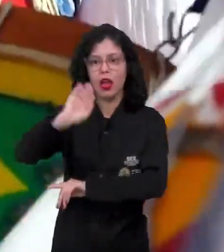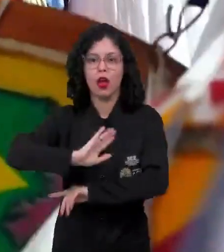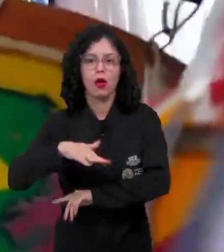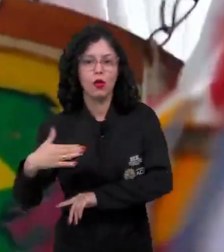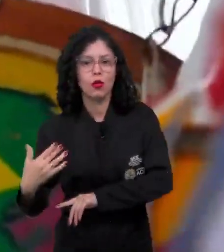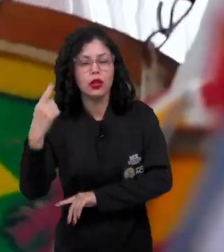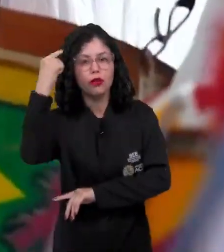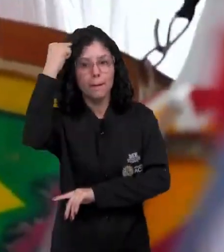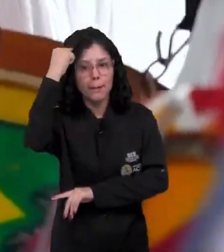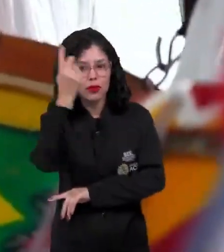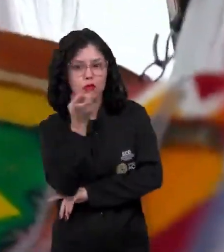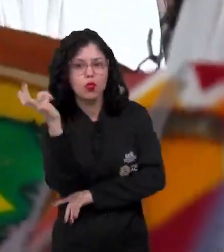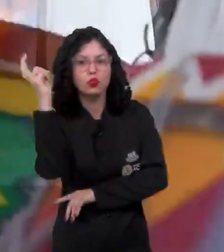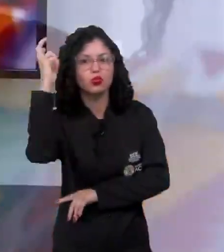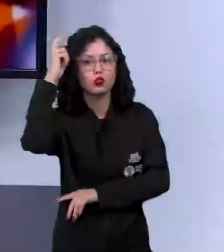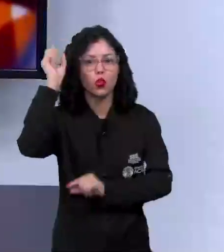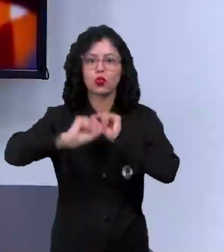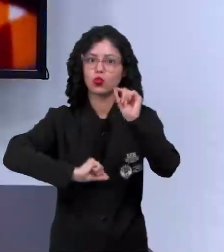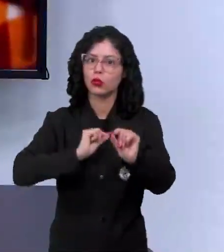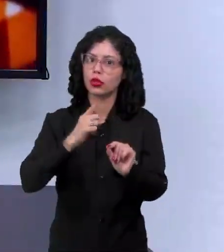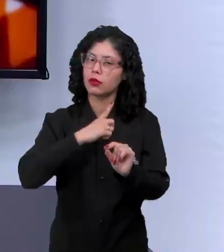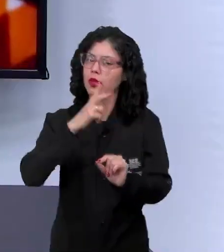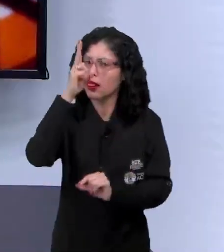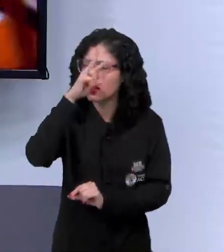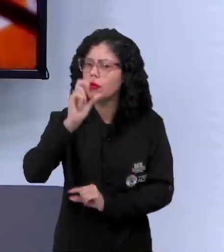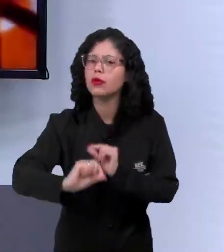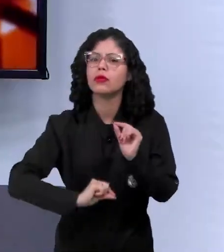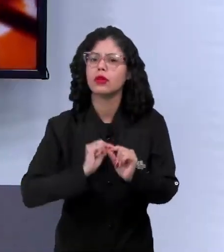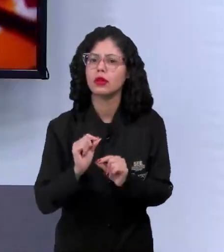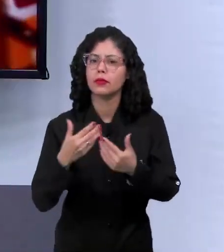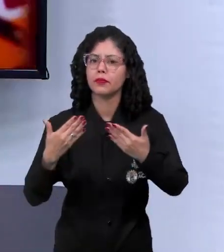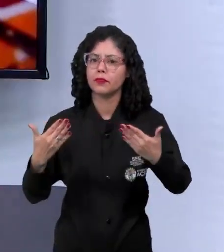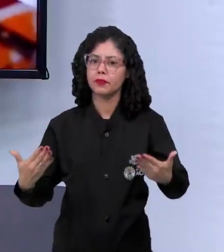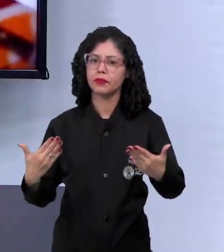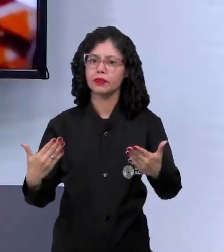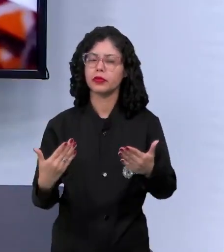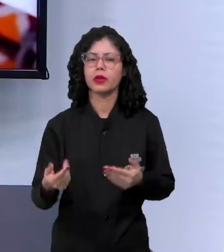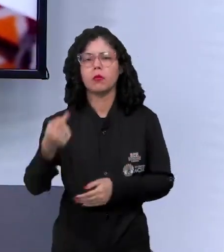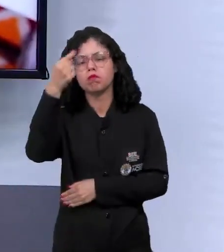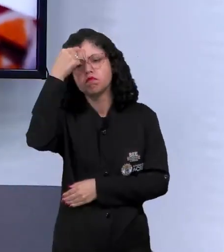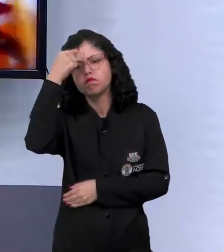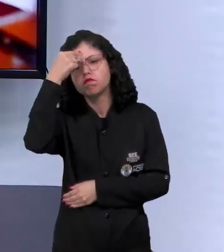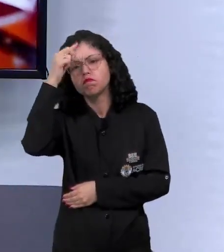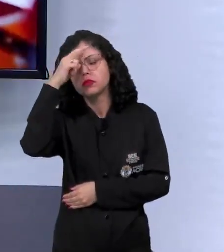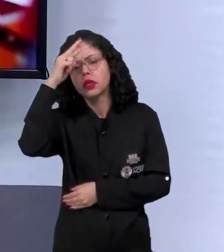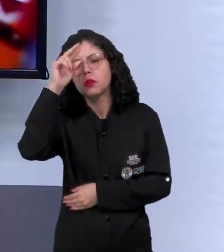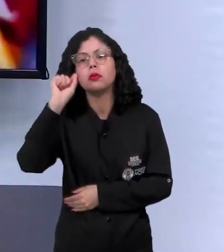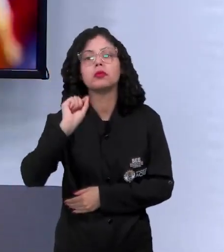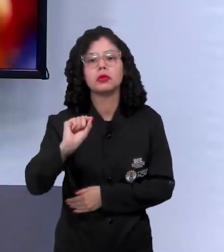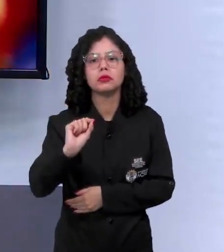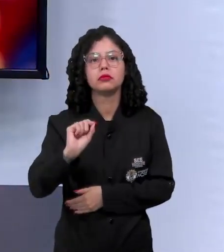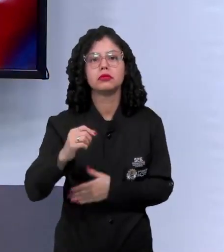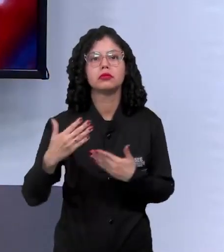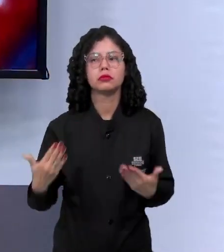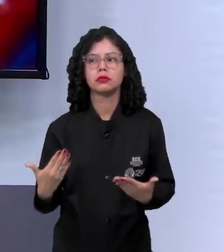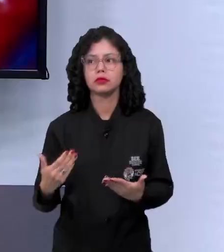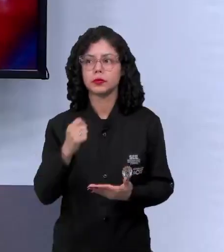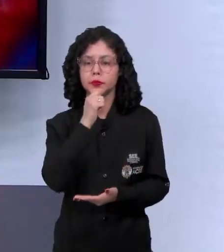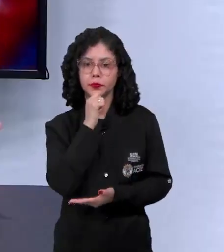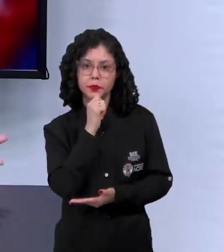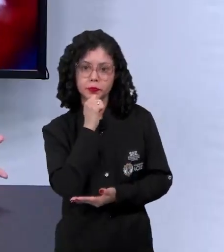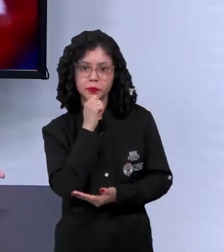você pensa em cultura, o que é que você lembra? O que é que isso rememora você? Será que